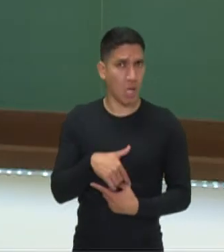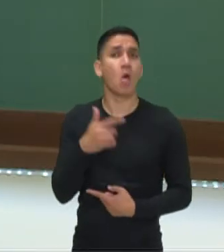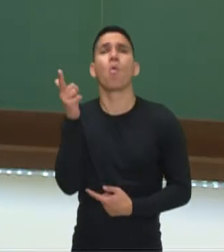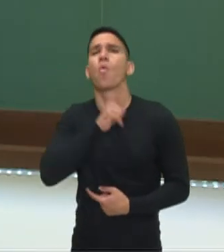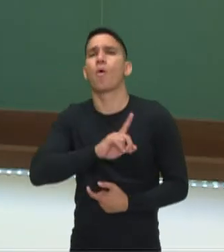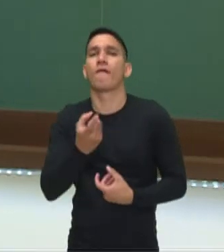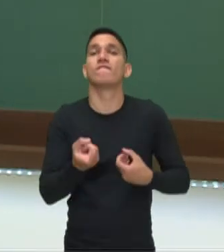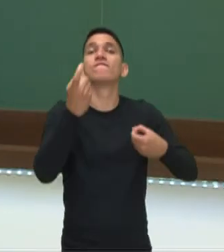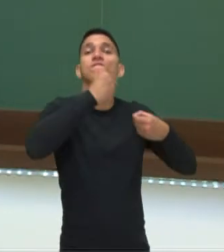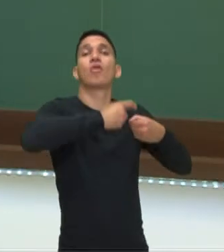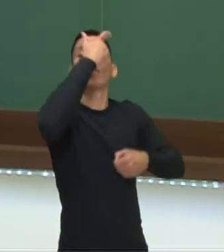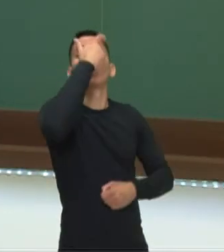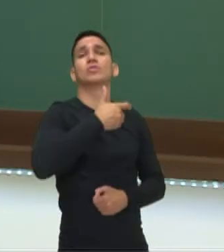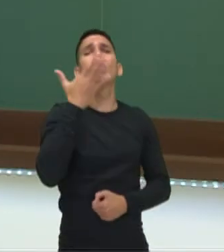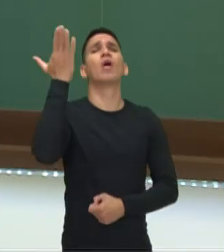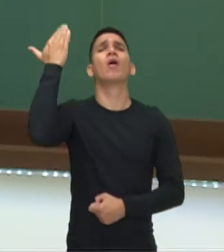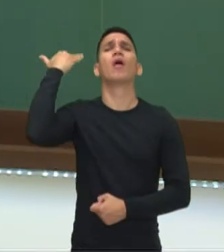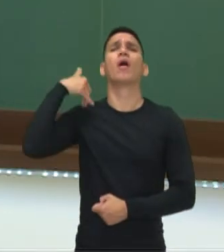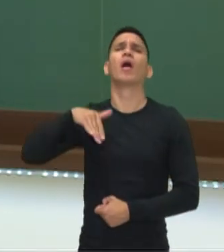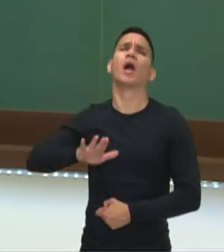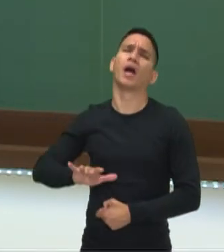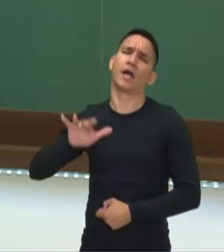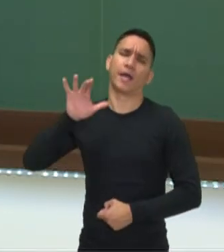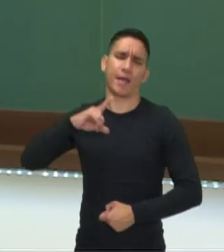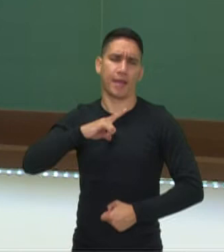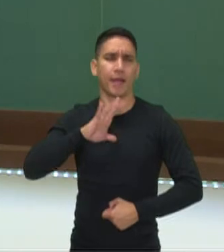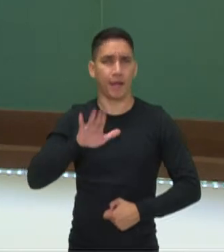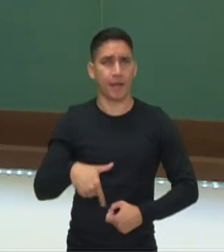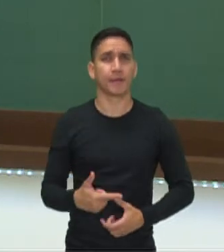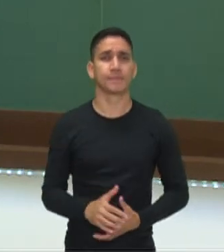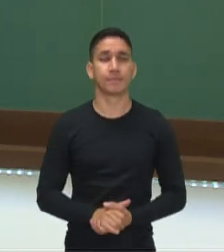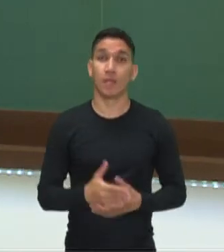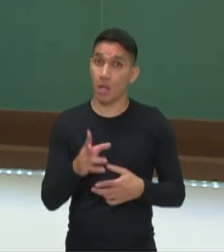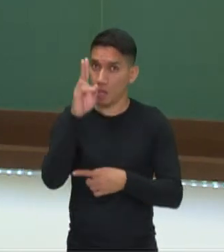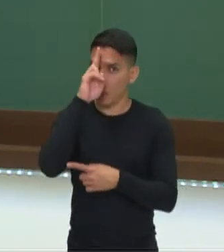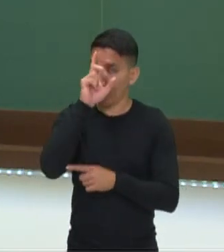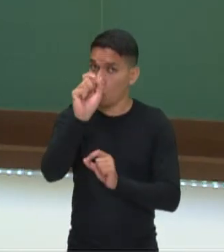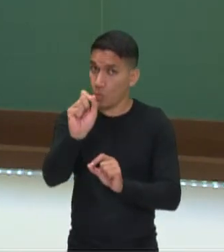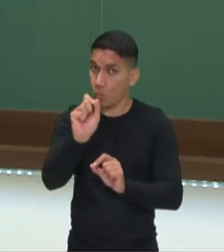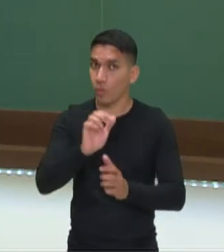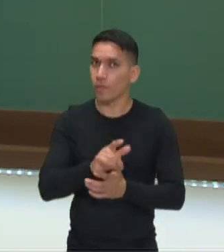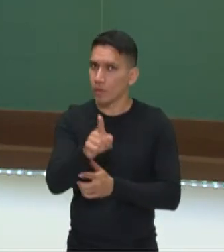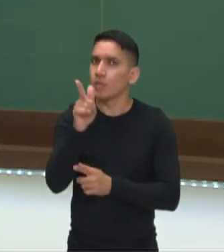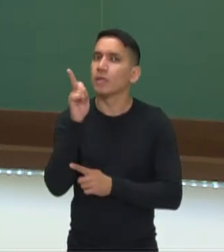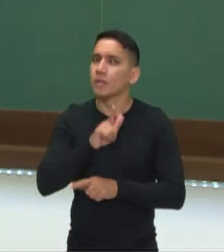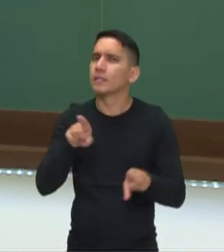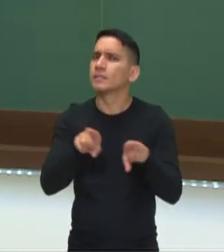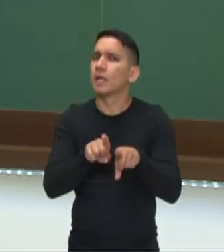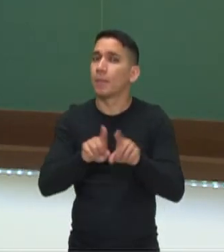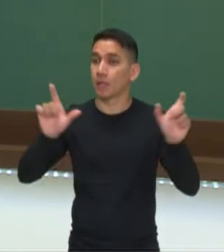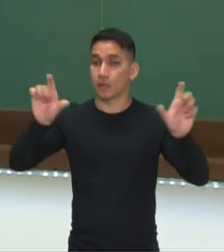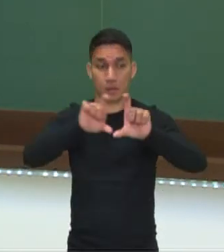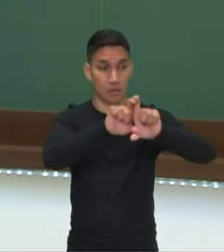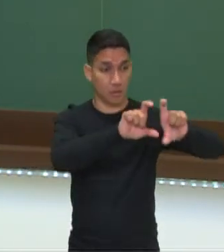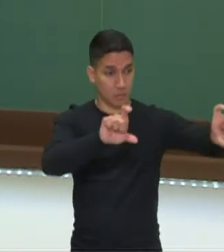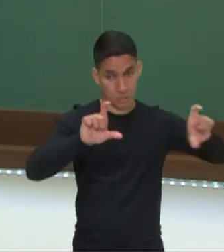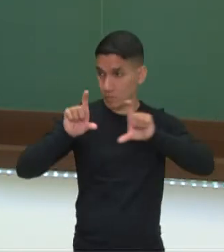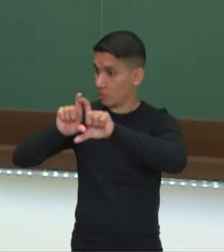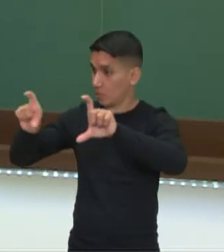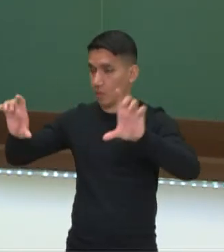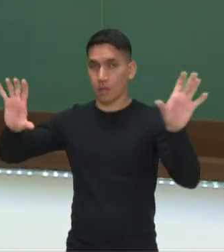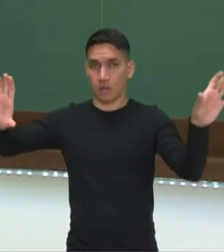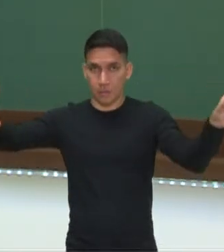poderia voltar a ser a pessoa que eu costumava ser. Lembra que você também pode inverter ali a ordem